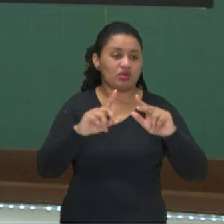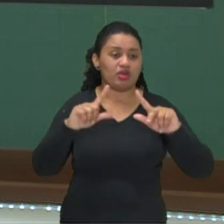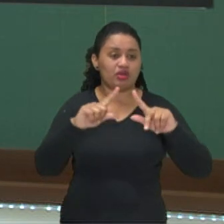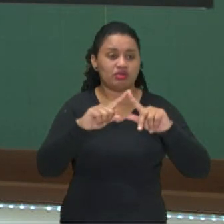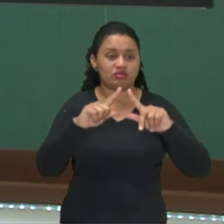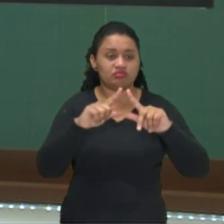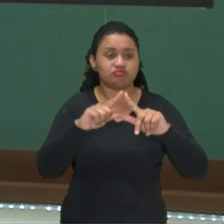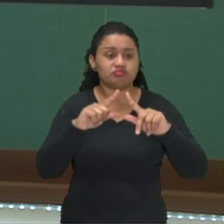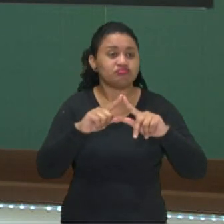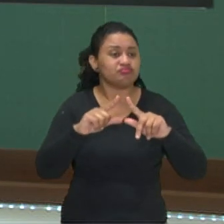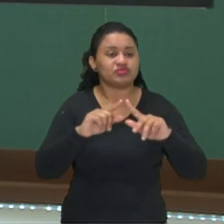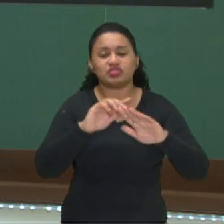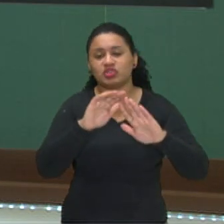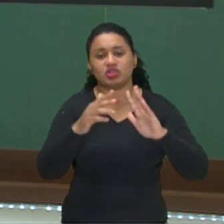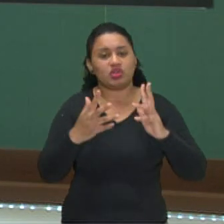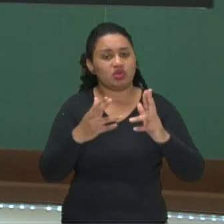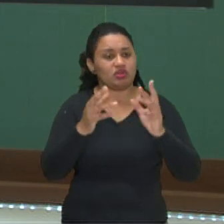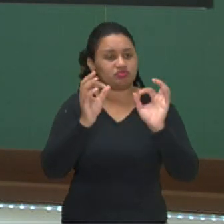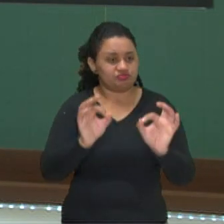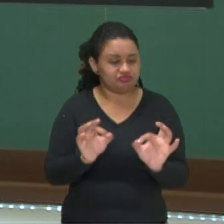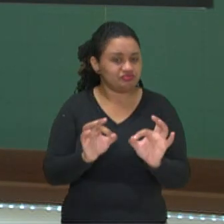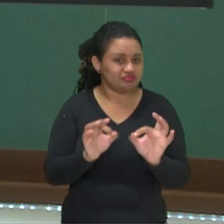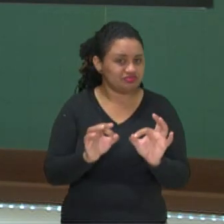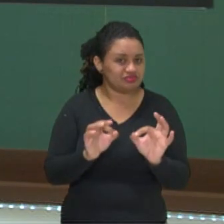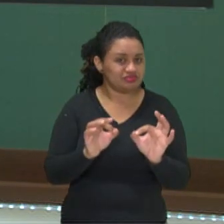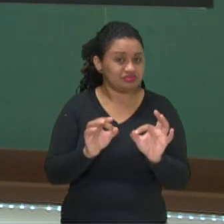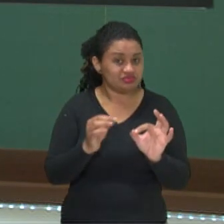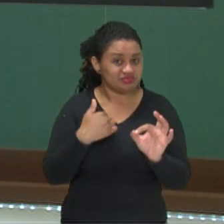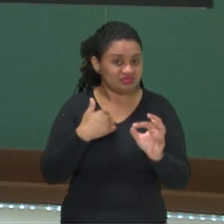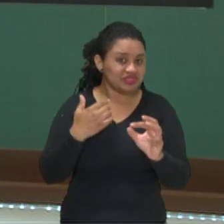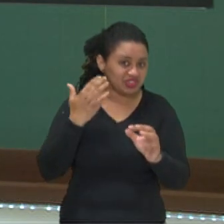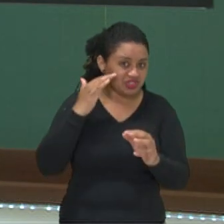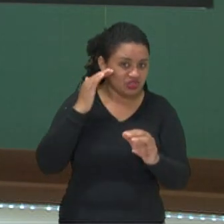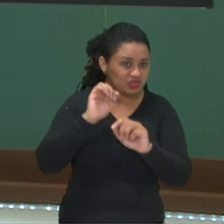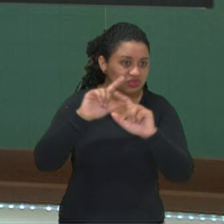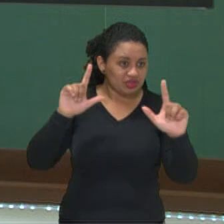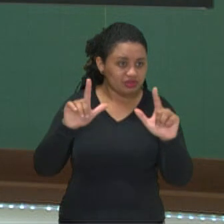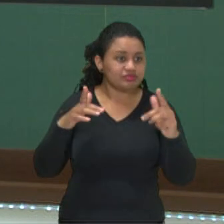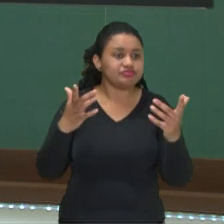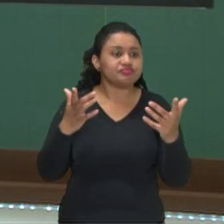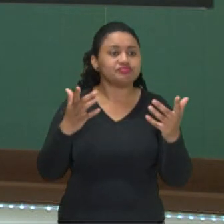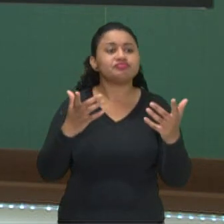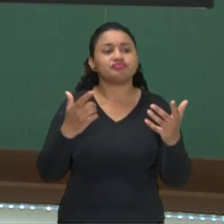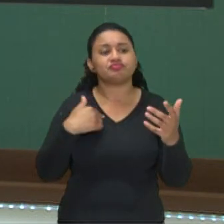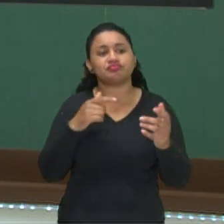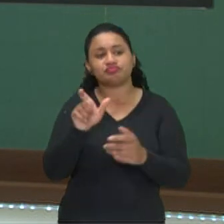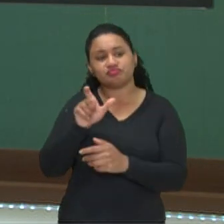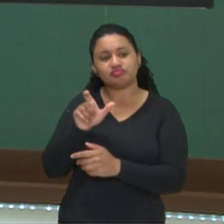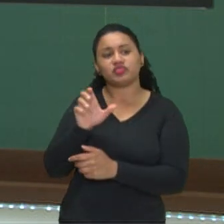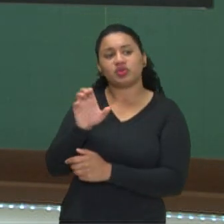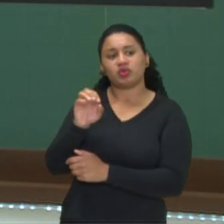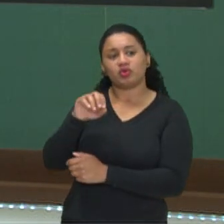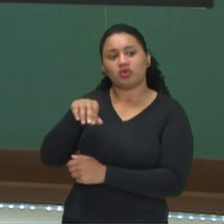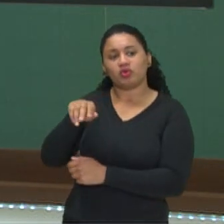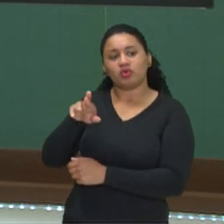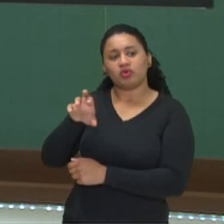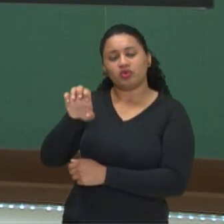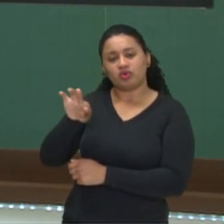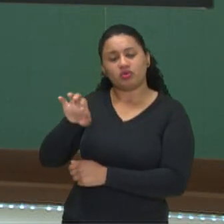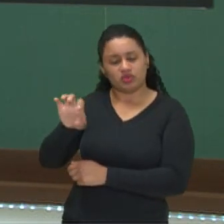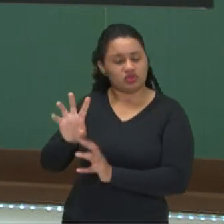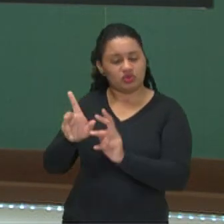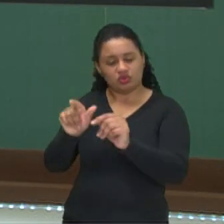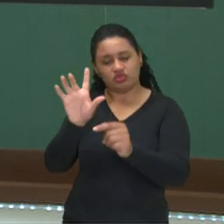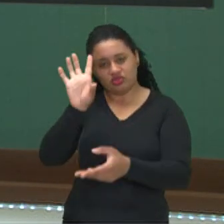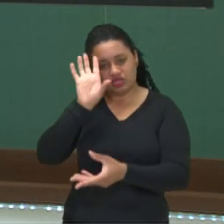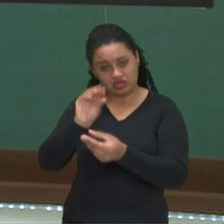com o mesmo tamanho da figura. Tranquilo? Do mesmo polígono. Joia? Esse termo congruente todo mundo já associou,